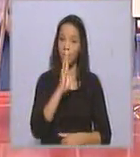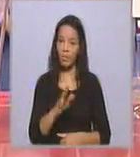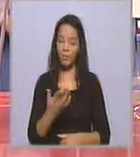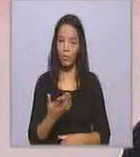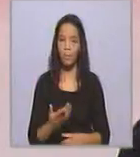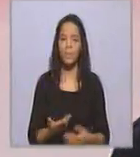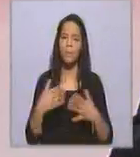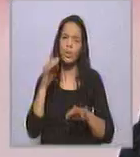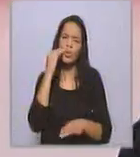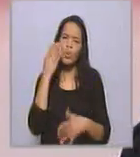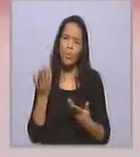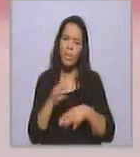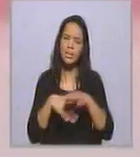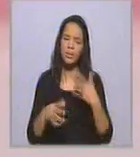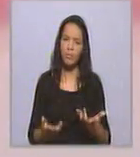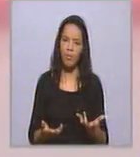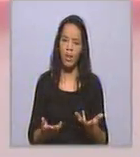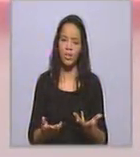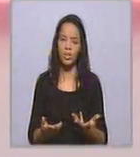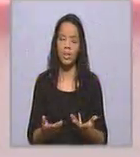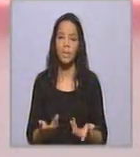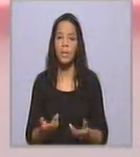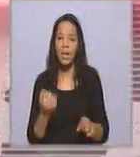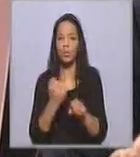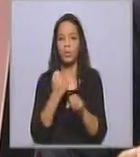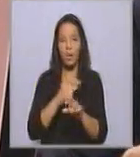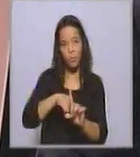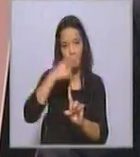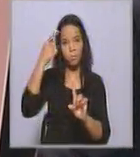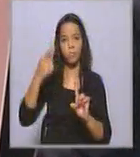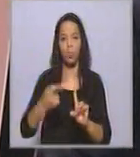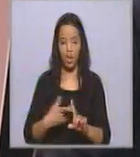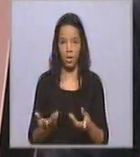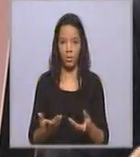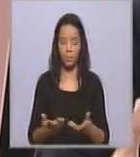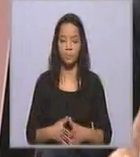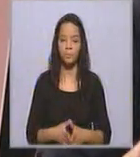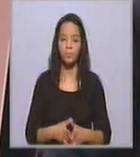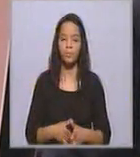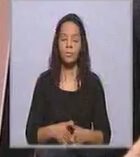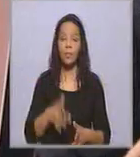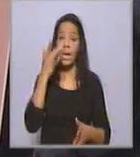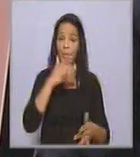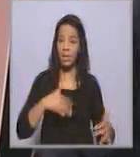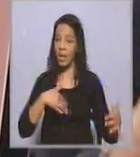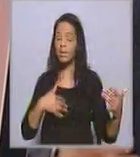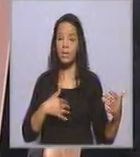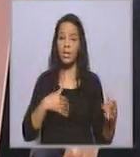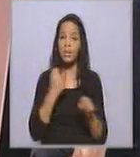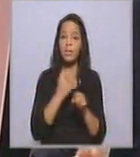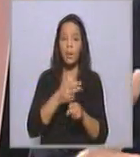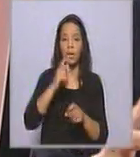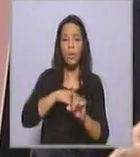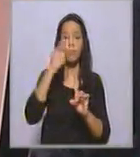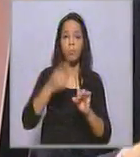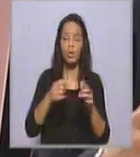faz? Quer dizer, eles são, têm nos próprios países? É um trabalho do ano inteiro, portanto. Ah. A máquina do África Dançar, digamos, a produção, trabalha durante todo o ano. E